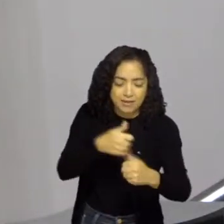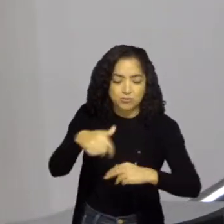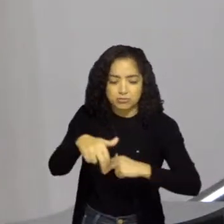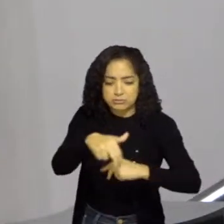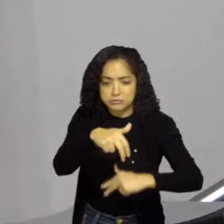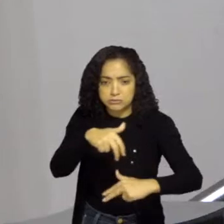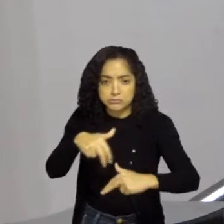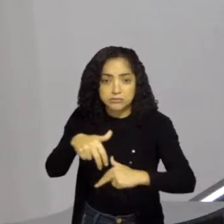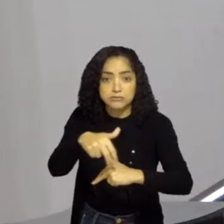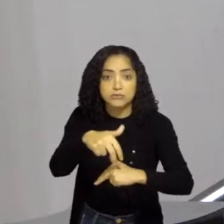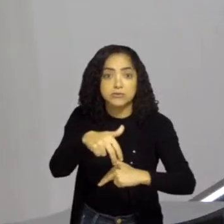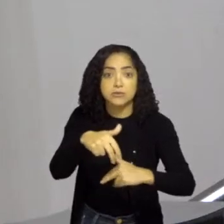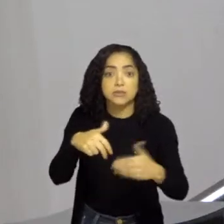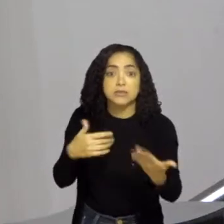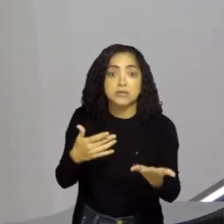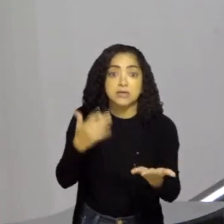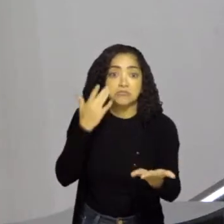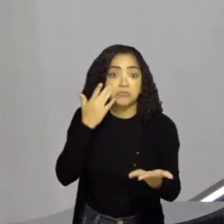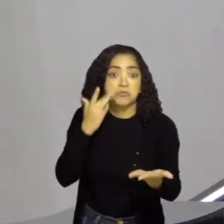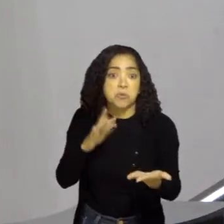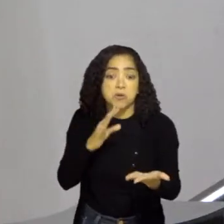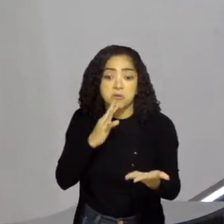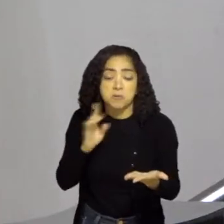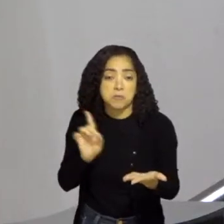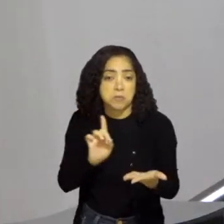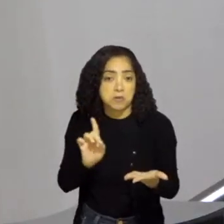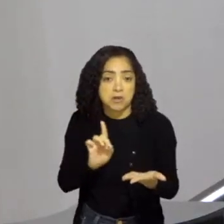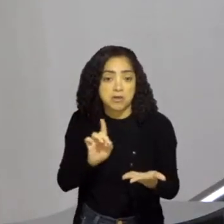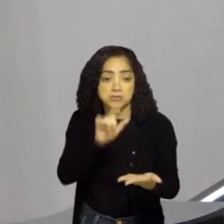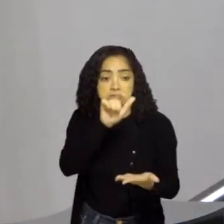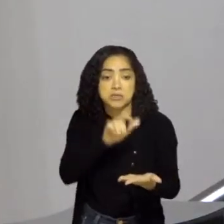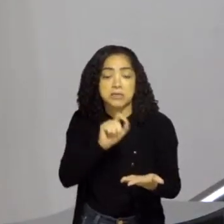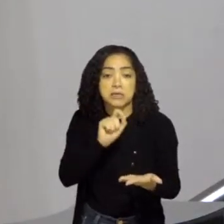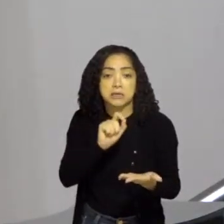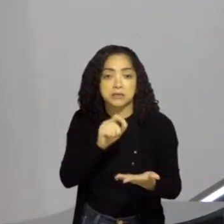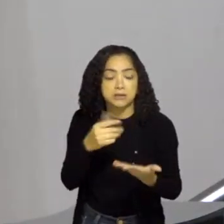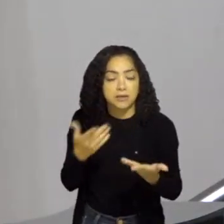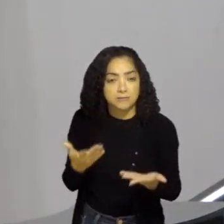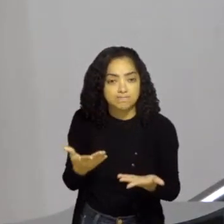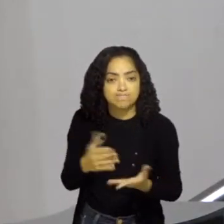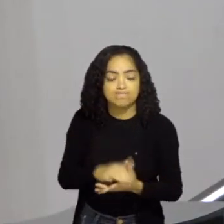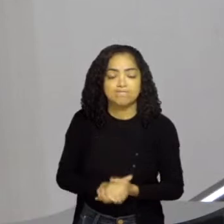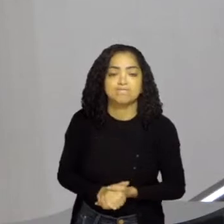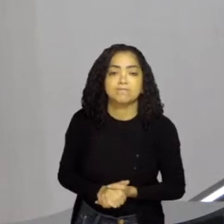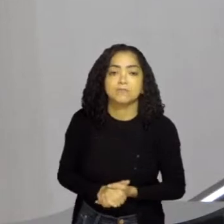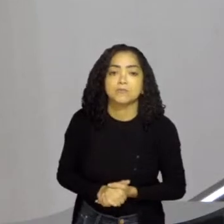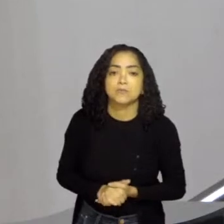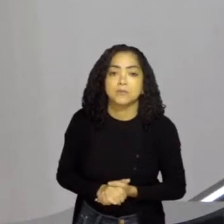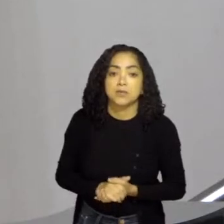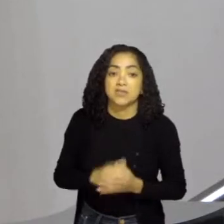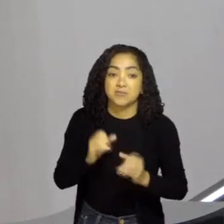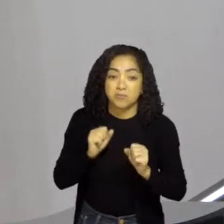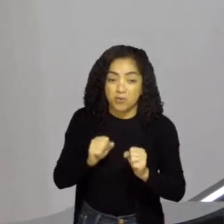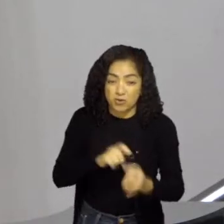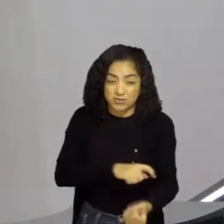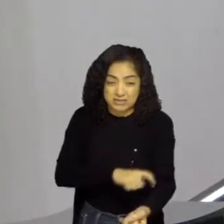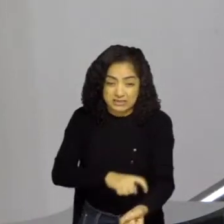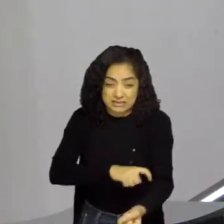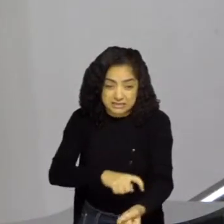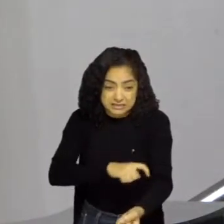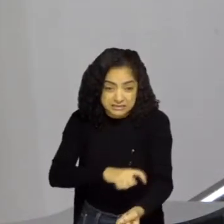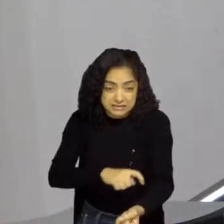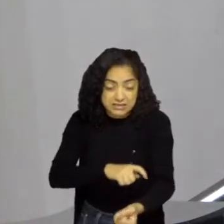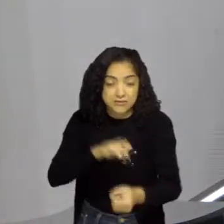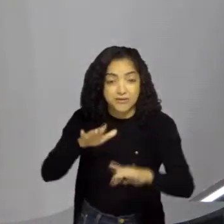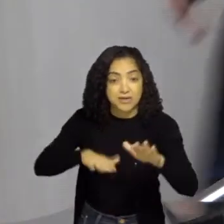pessoas que nós não sabemos quem são, que tornam-se agressivos muitas